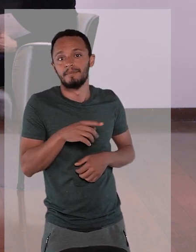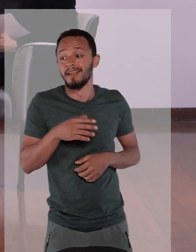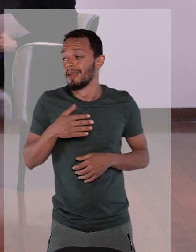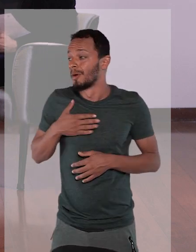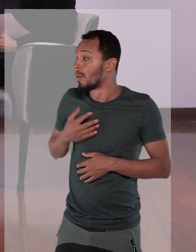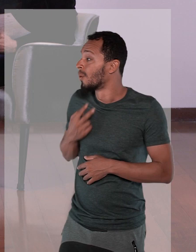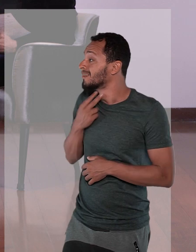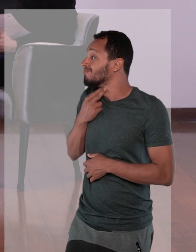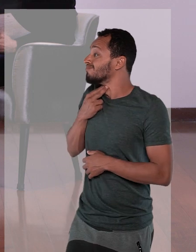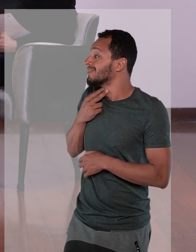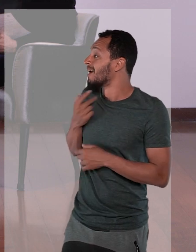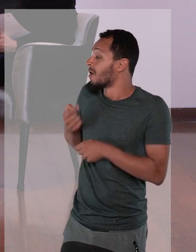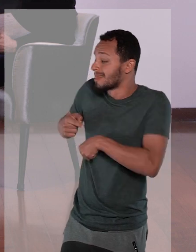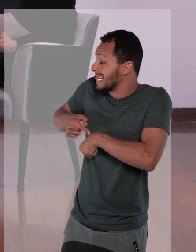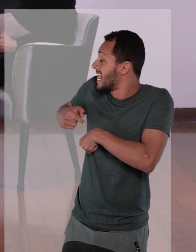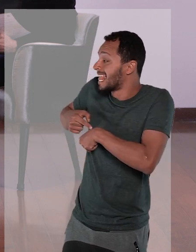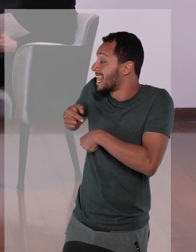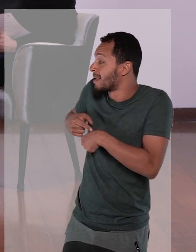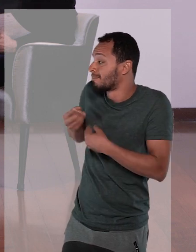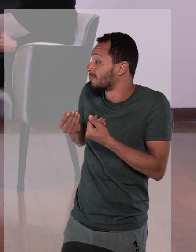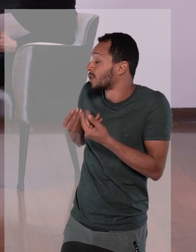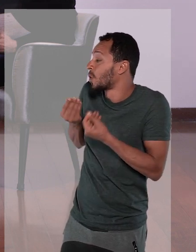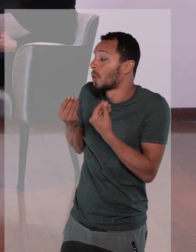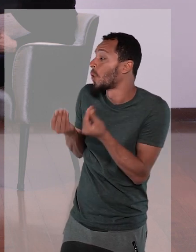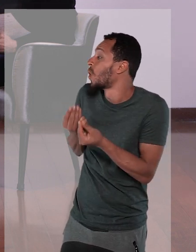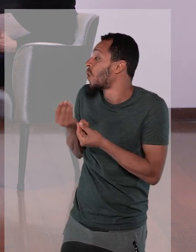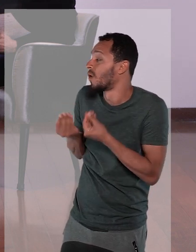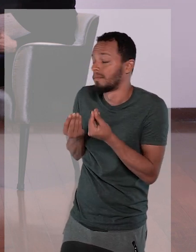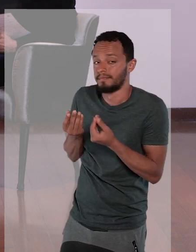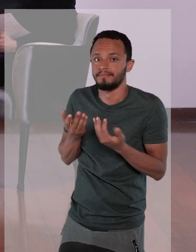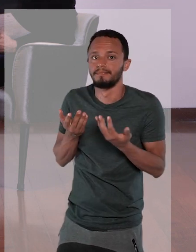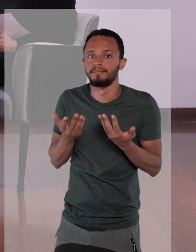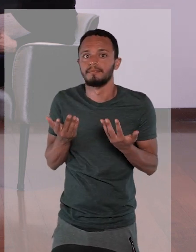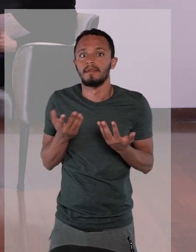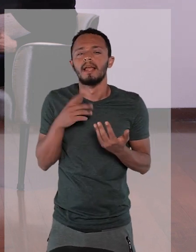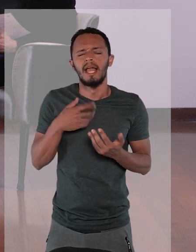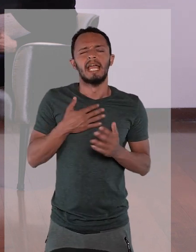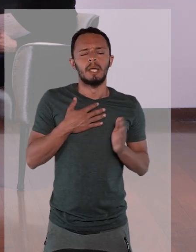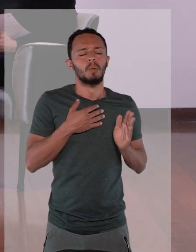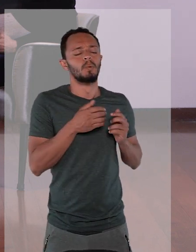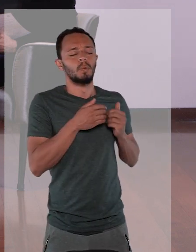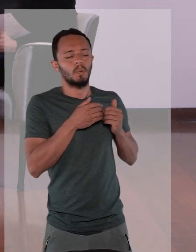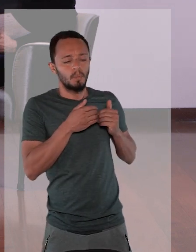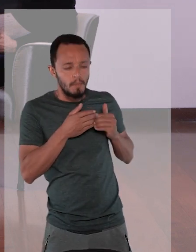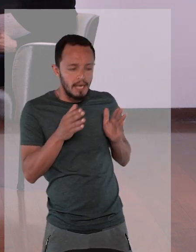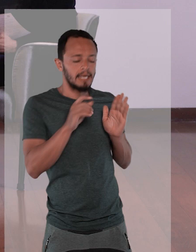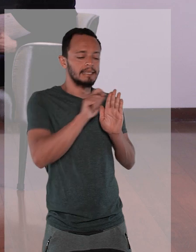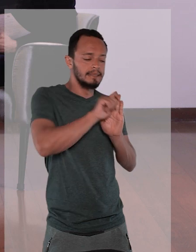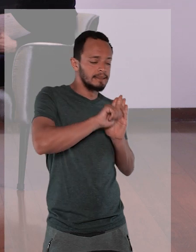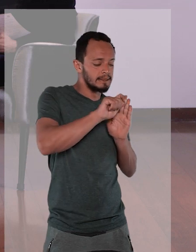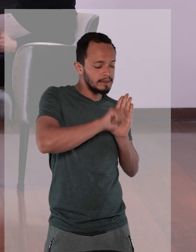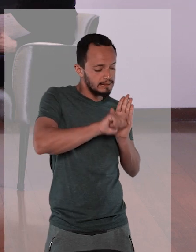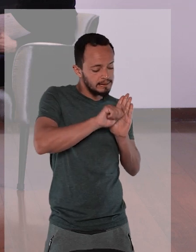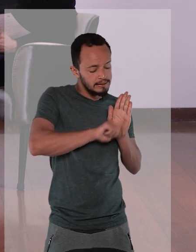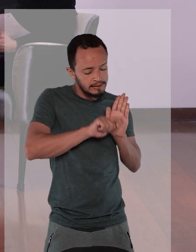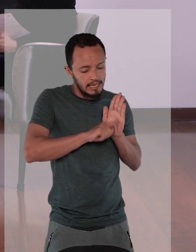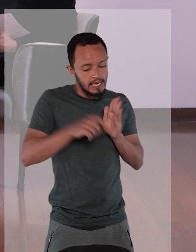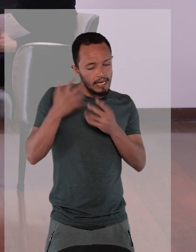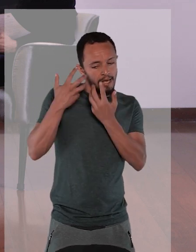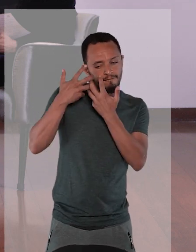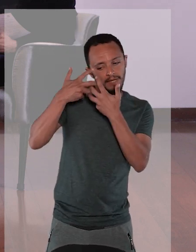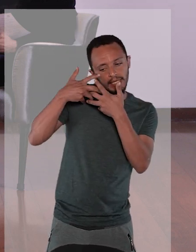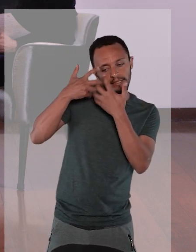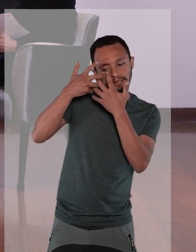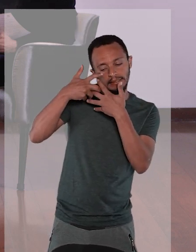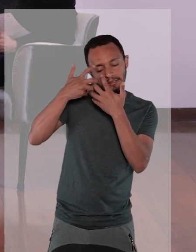original de início, né? Um documento, assim, um capítulo de reflexão naquele momento, em dezembro do ano passado, né? E